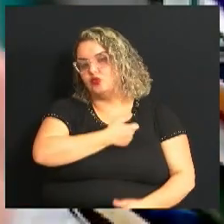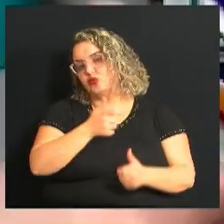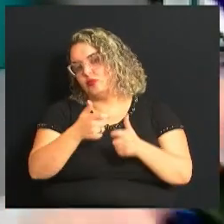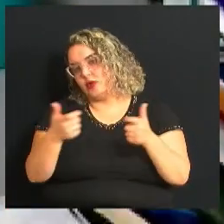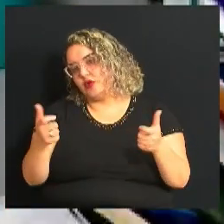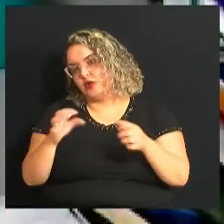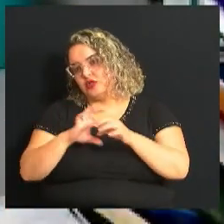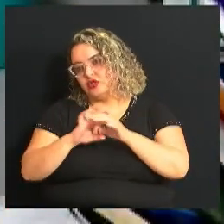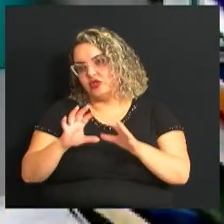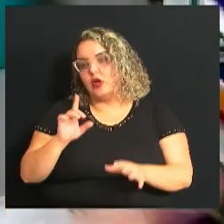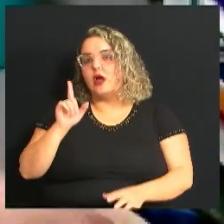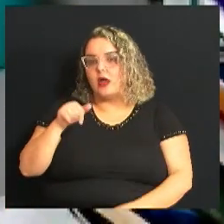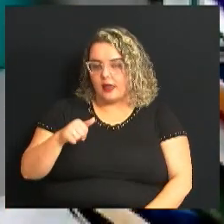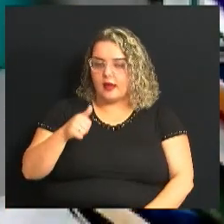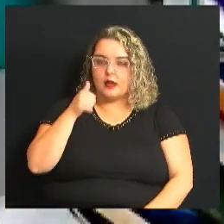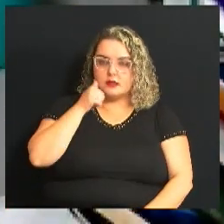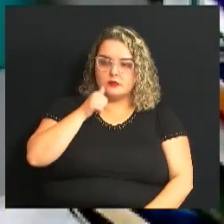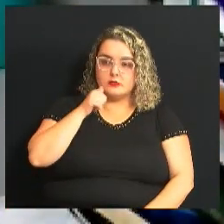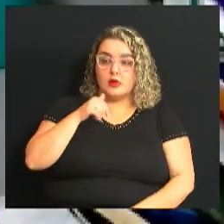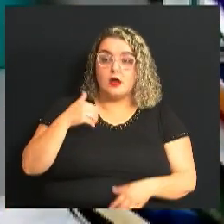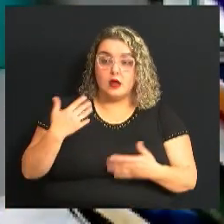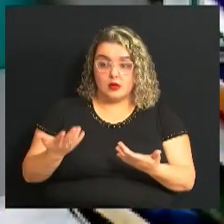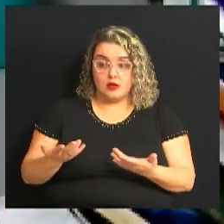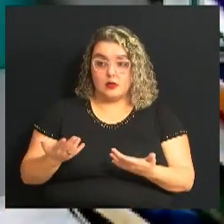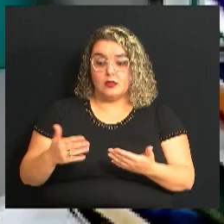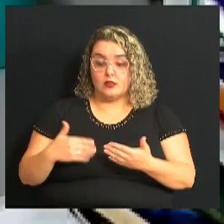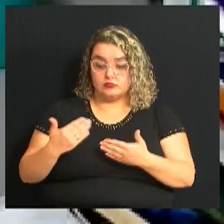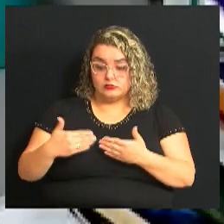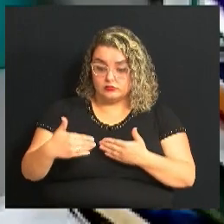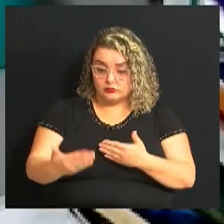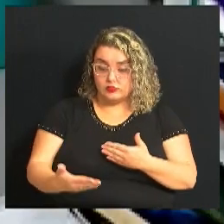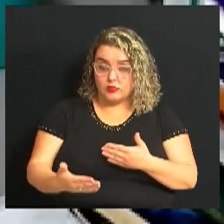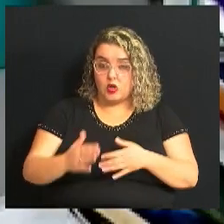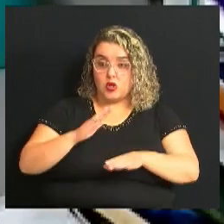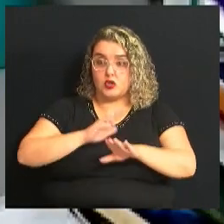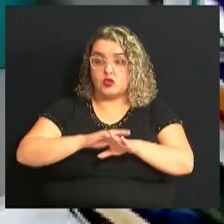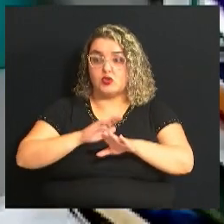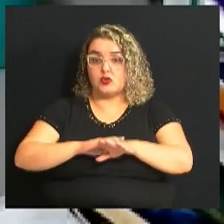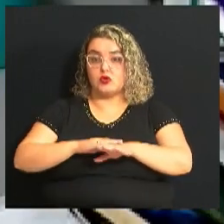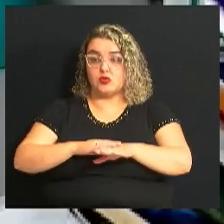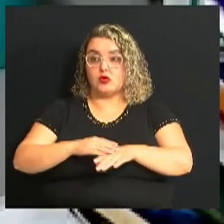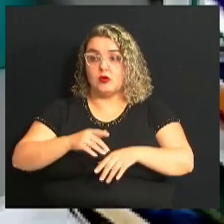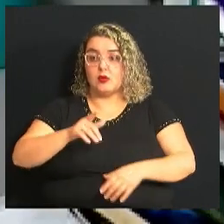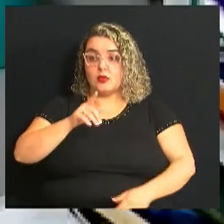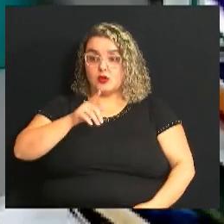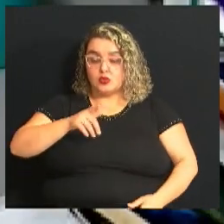autorizações seriam as mulheres. Ao passo que o procedimento de vasectomia, que é um procedimento, inclusive, muito